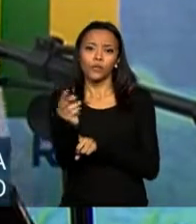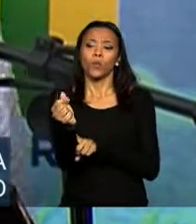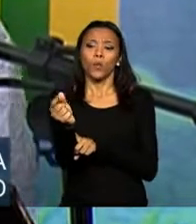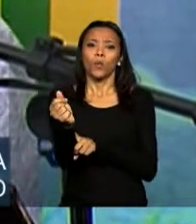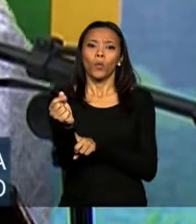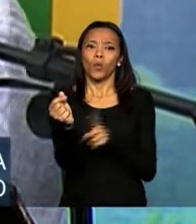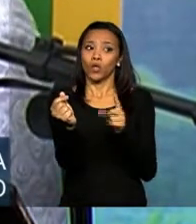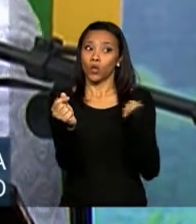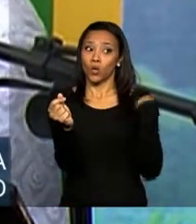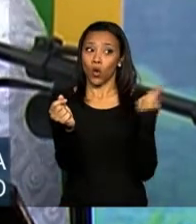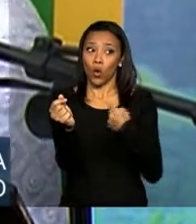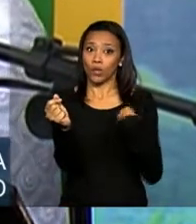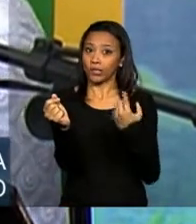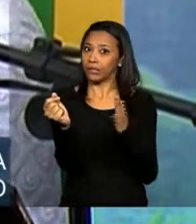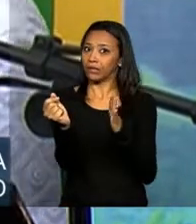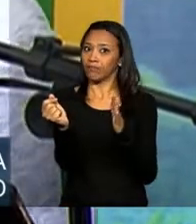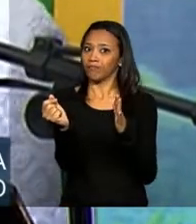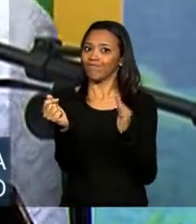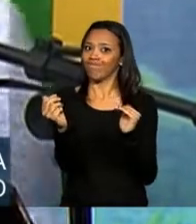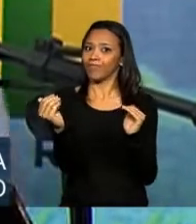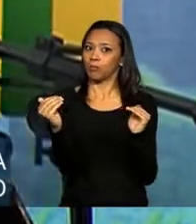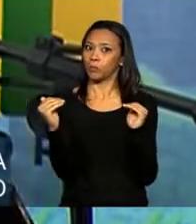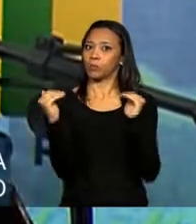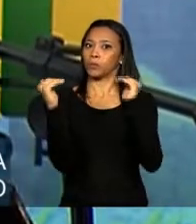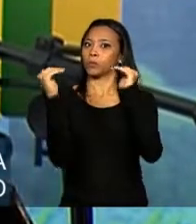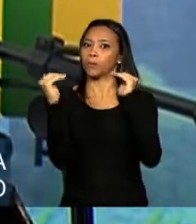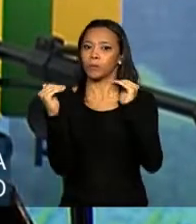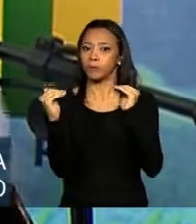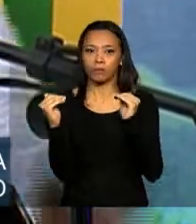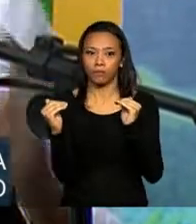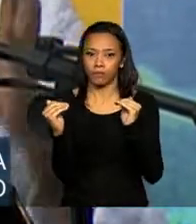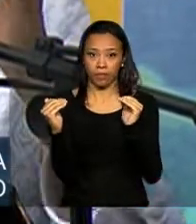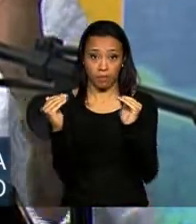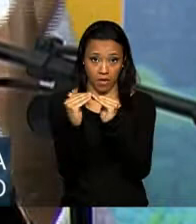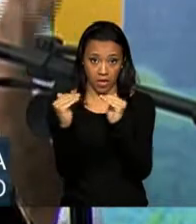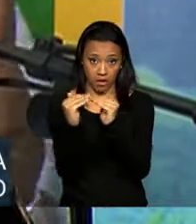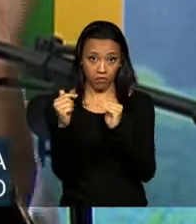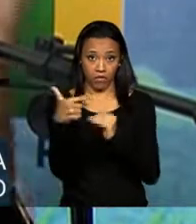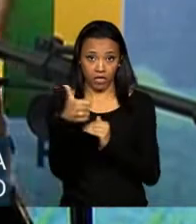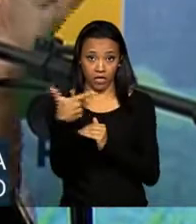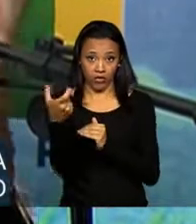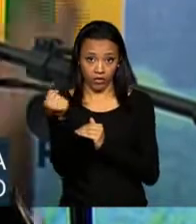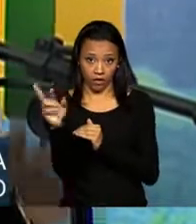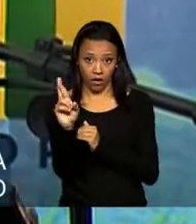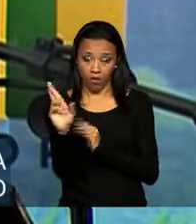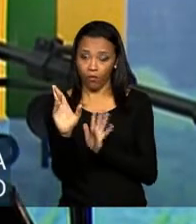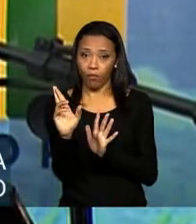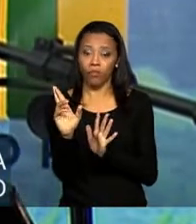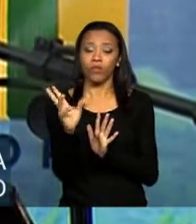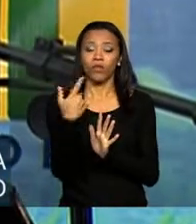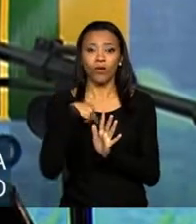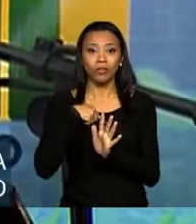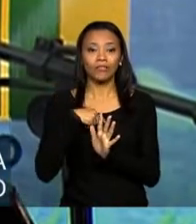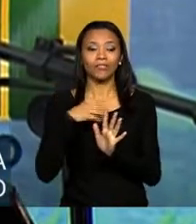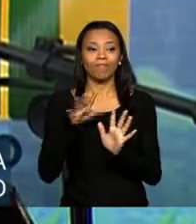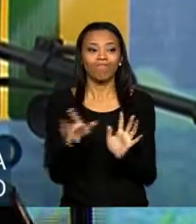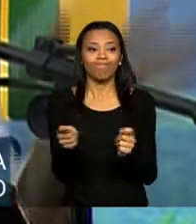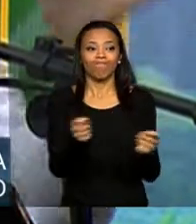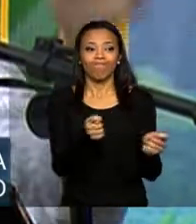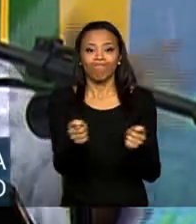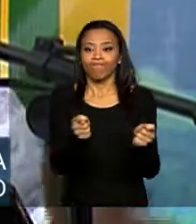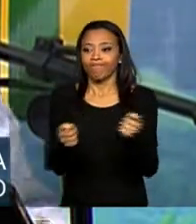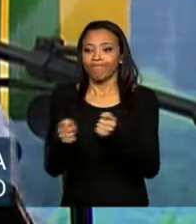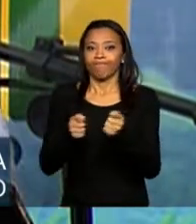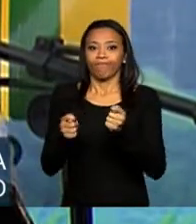não re ajustamos a r$ 120 tem fim a absorvemos tudo isso